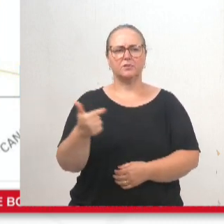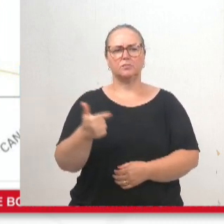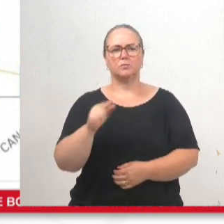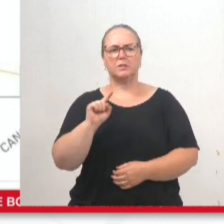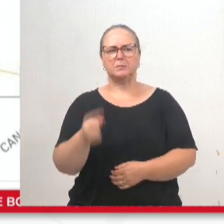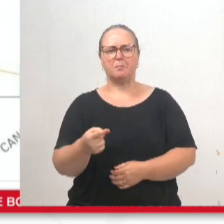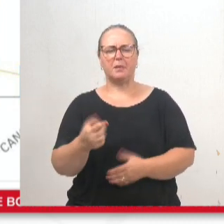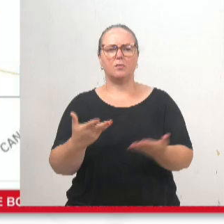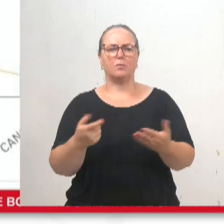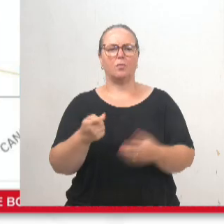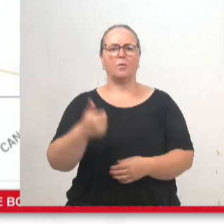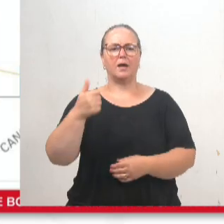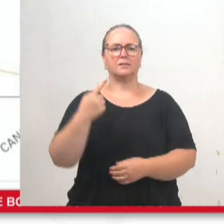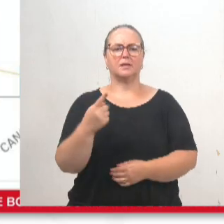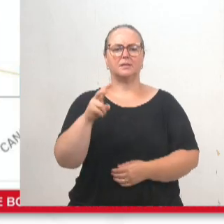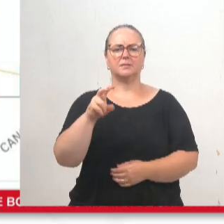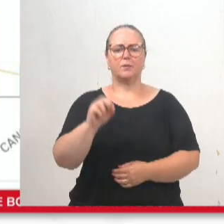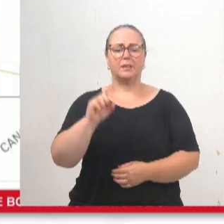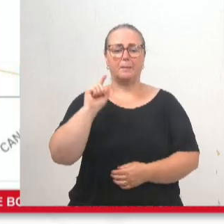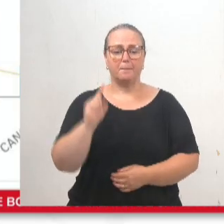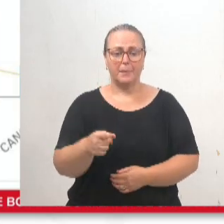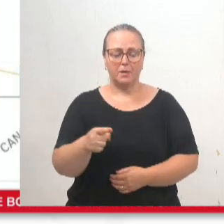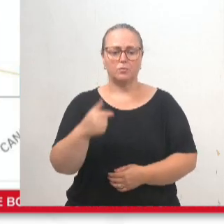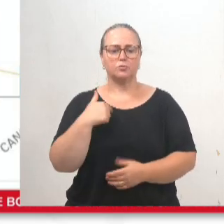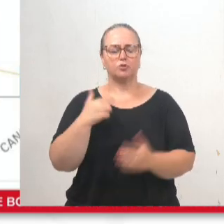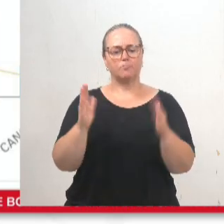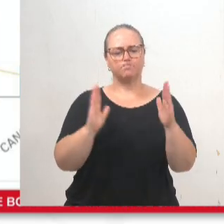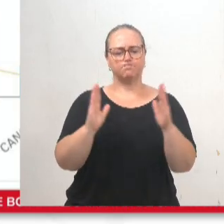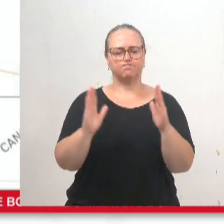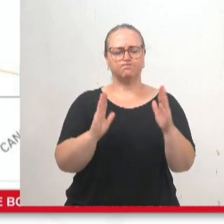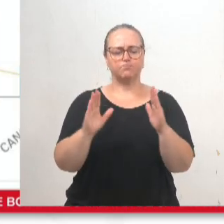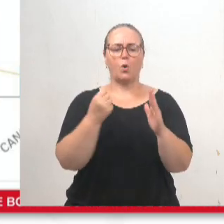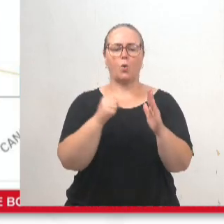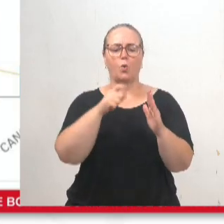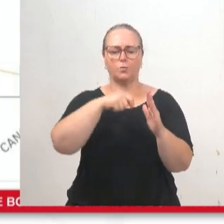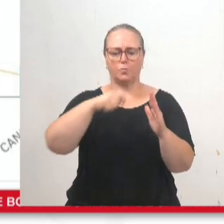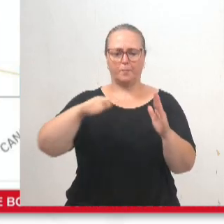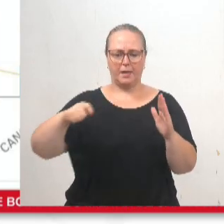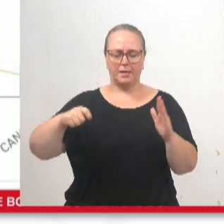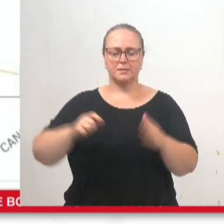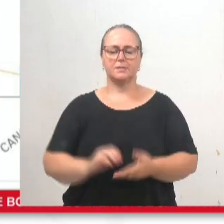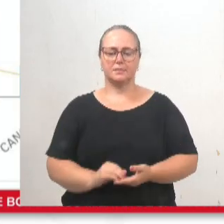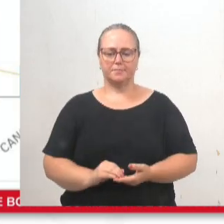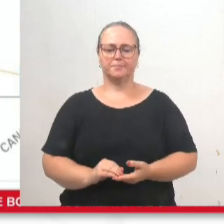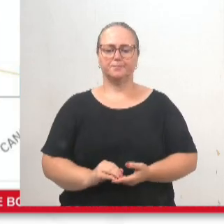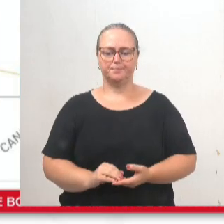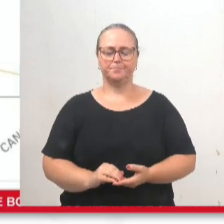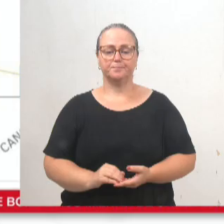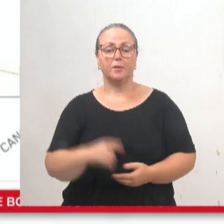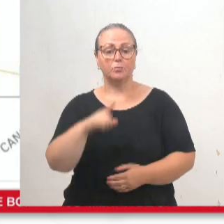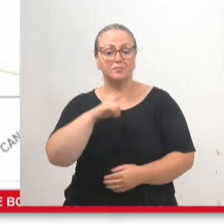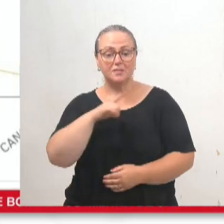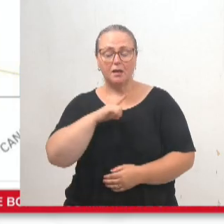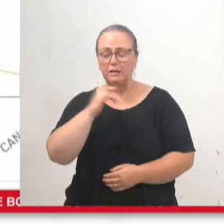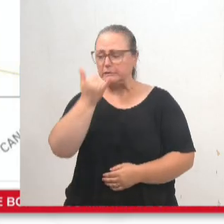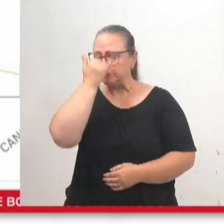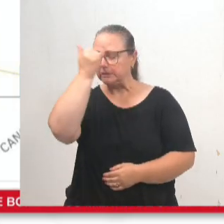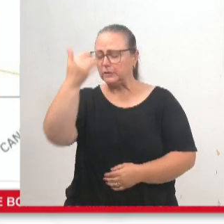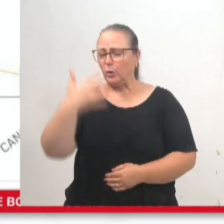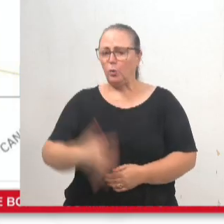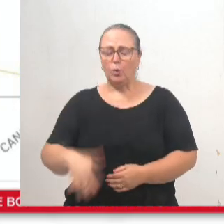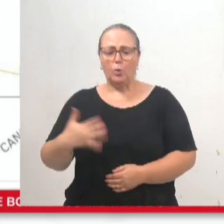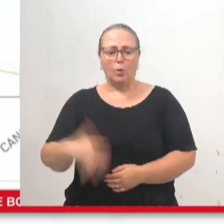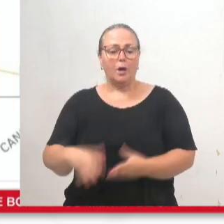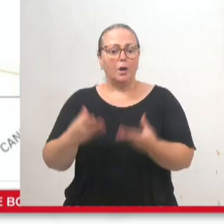quase 150 mil ocorrências por ano, porque eu só avaliei aquele período de 8 meses. Então, mesmo tendo o maior número de ocorrências, se olharem no